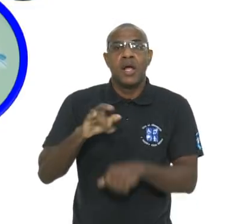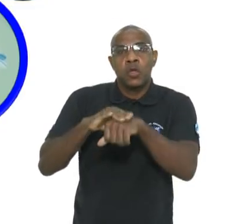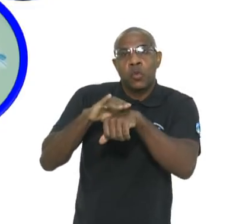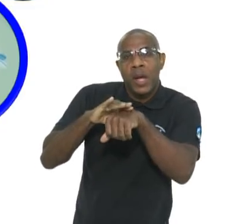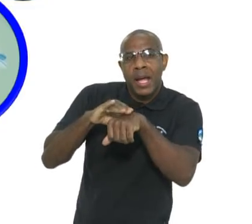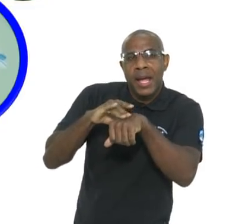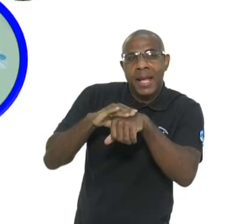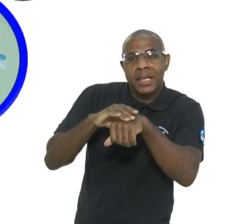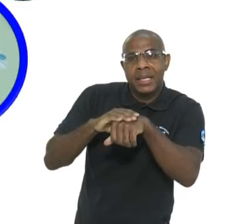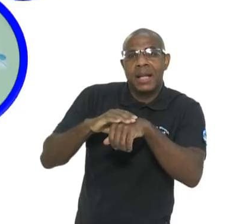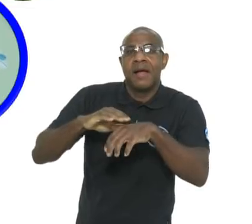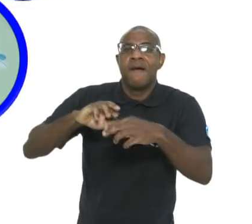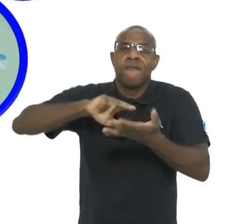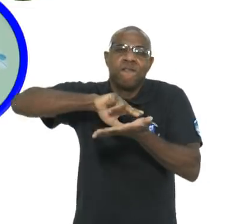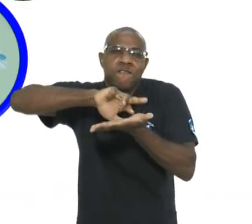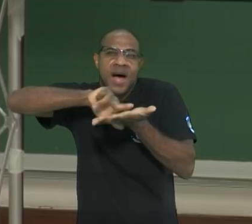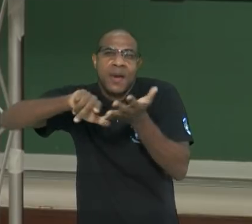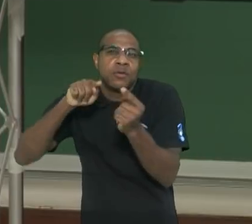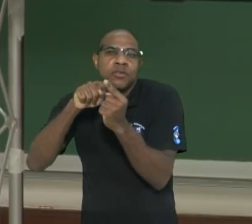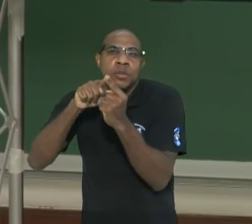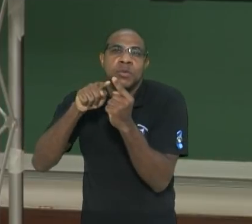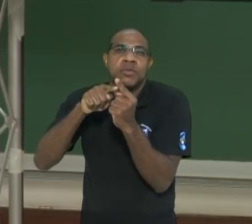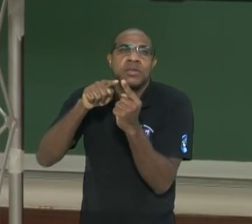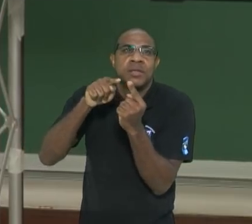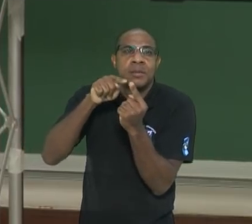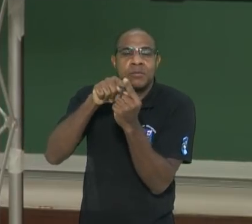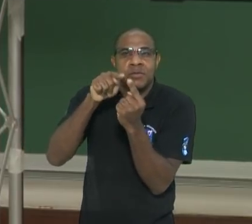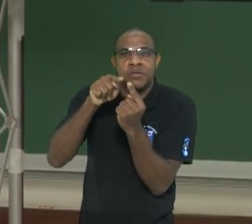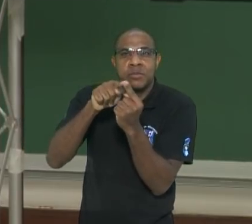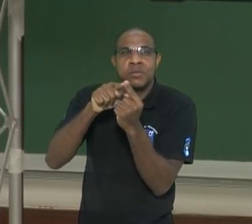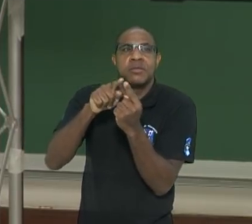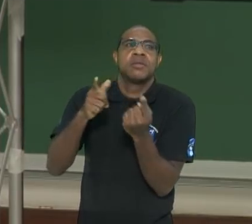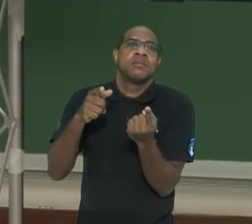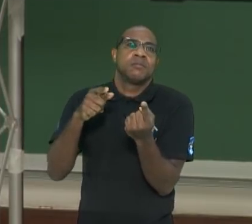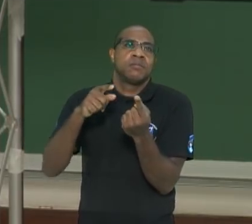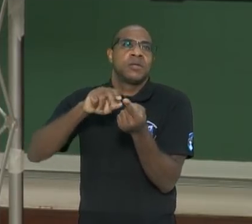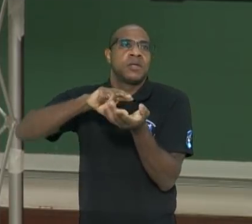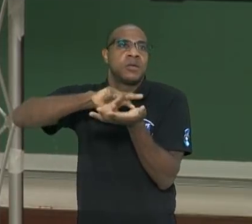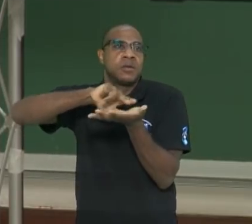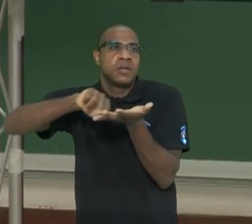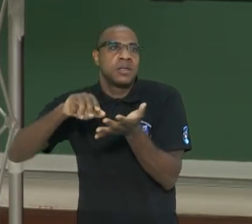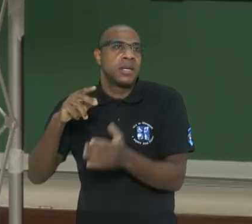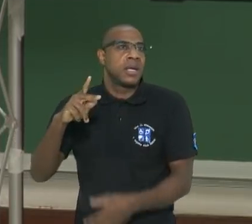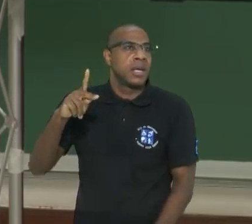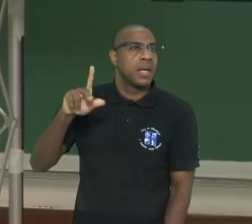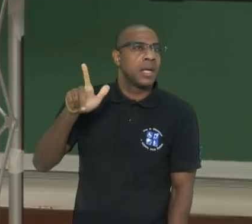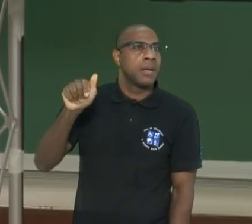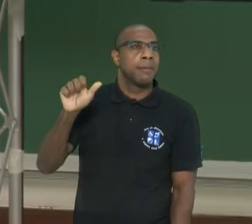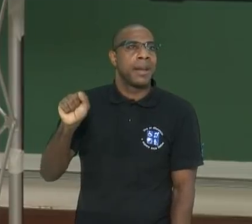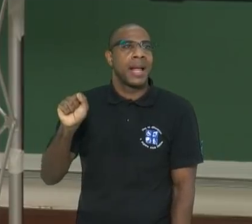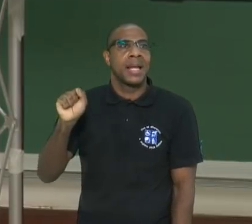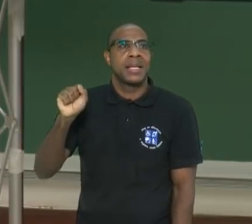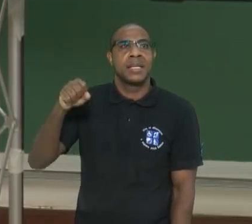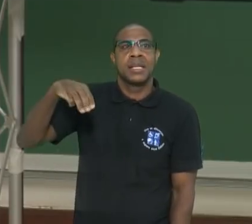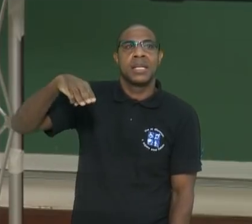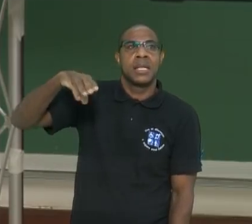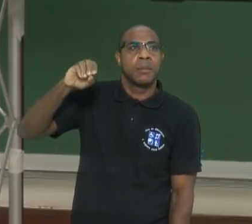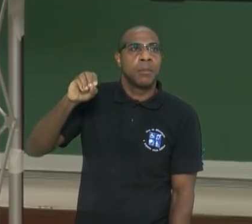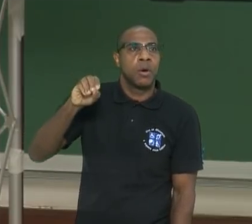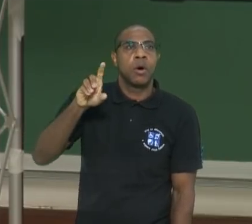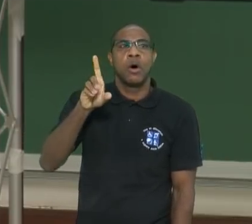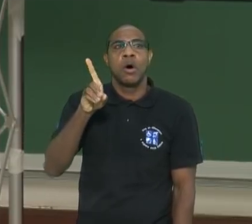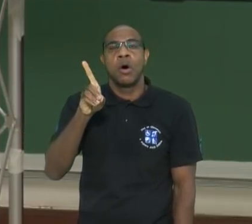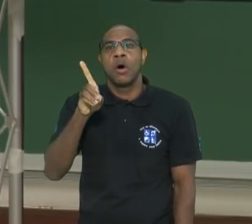de Plasmodium que podem causar essa doença chamada malária. Ele se instala no nosso sangue, causando